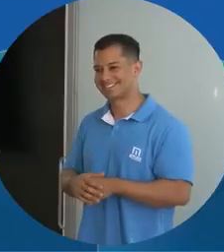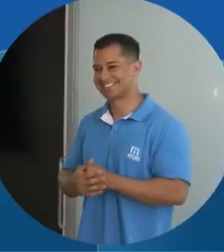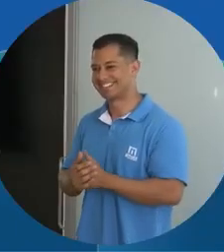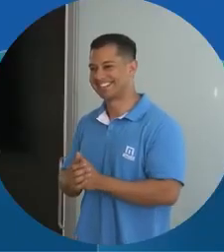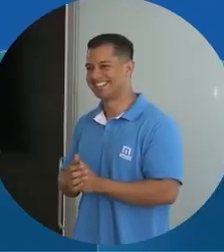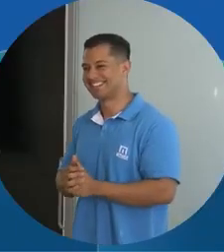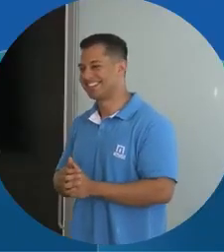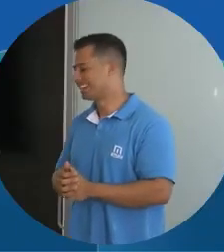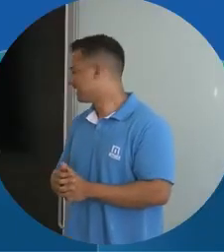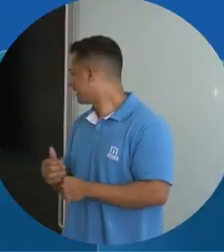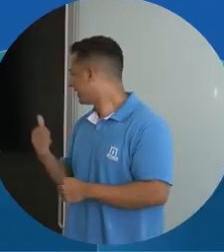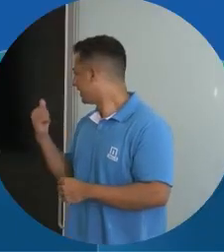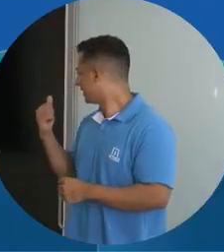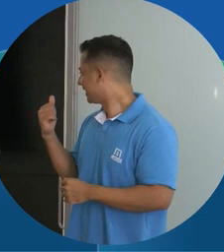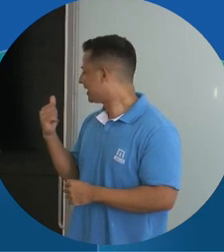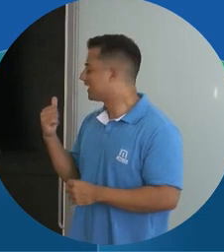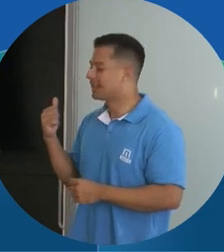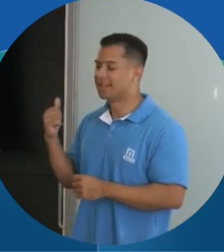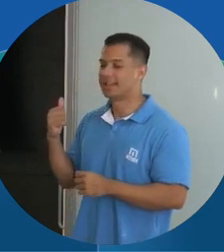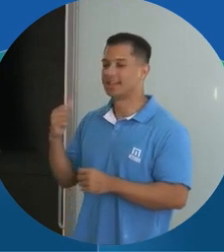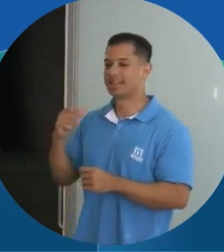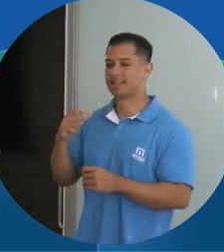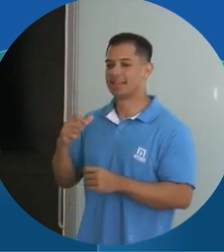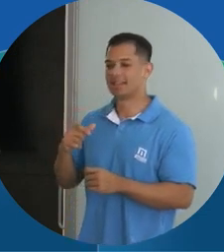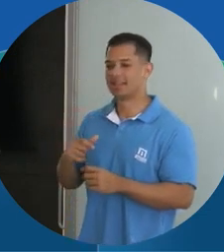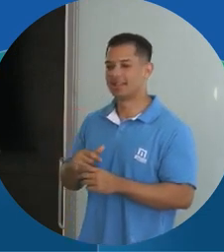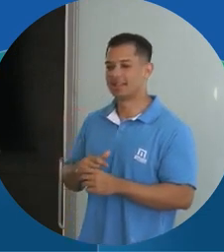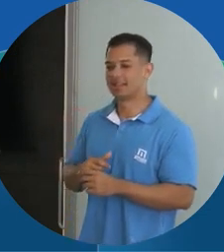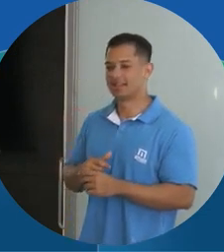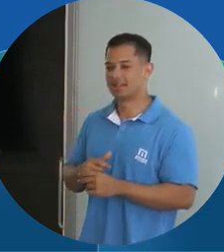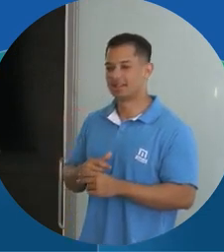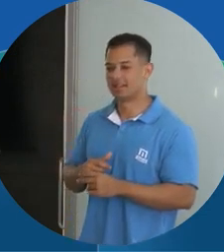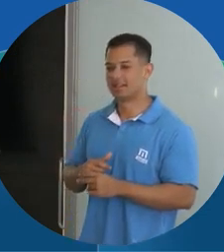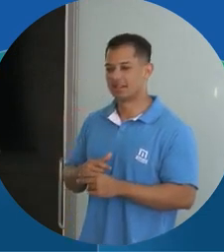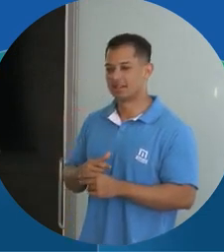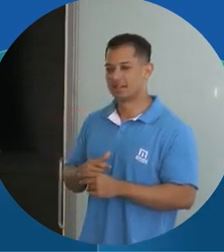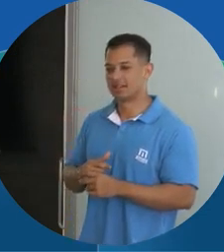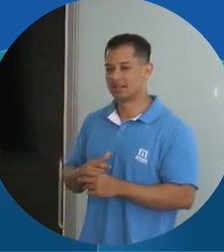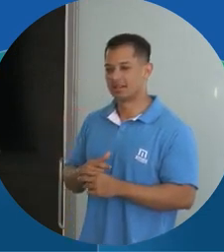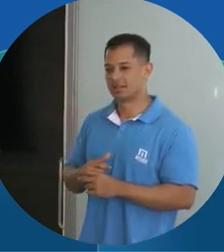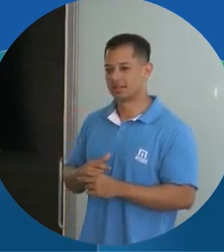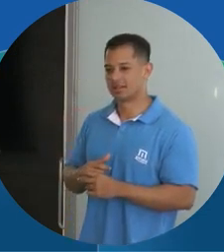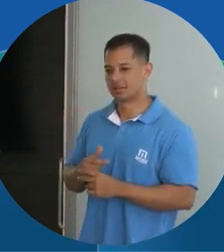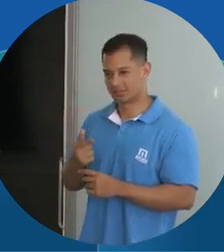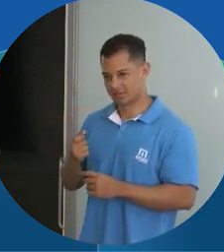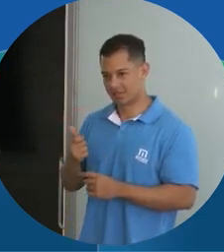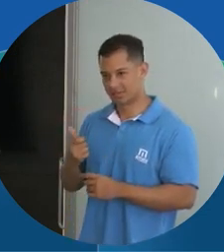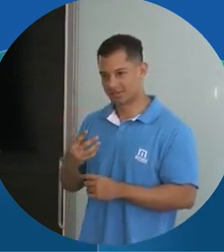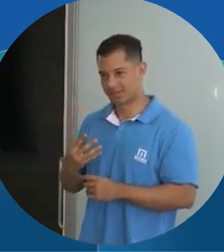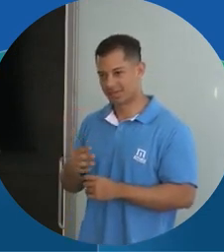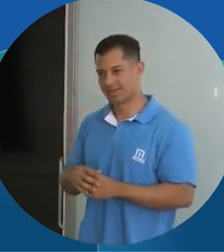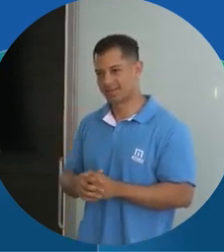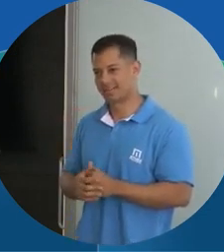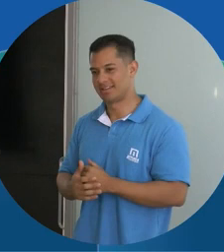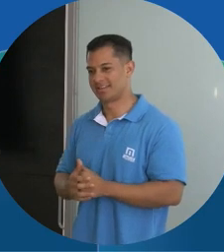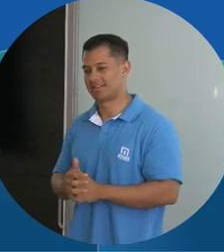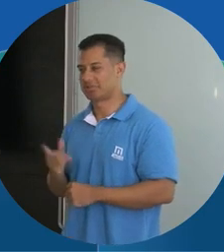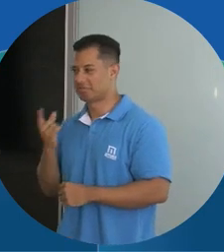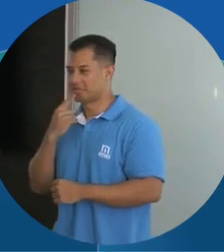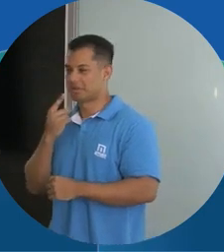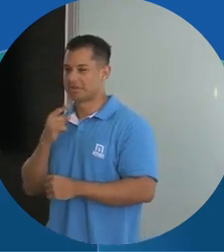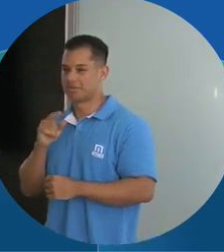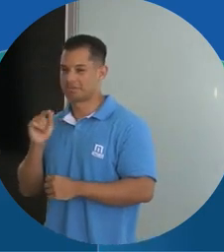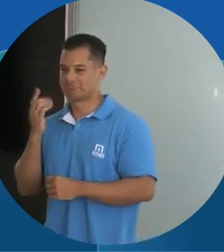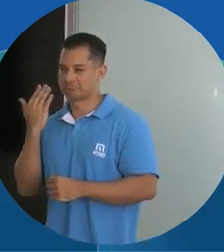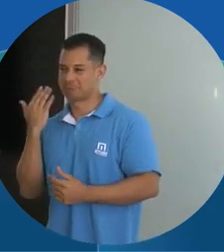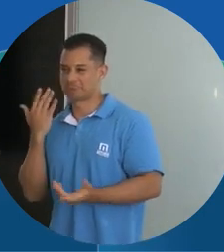nesse caso, elas tem a questão também do pilar e vamos falar, a geometria mínima do bloco em função dos